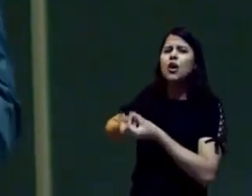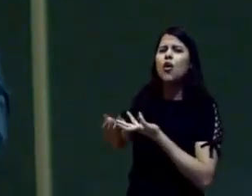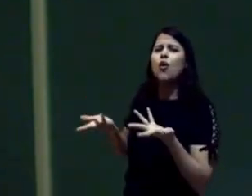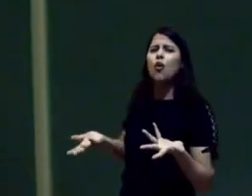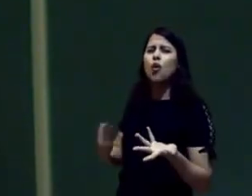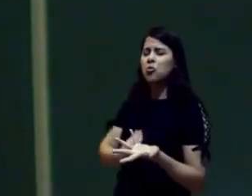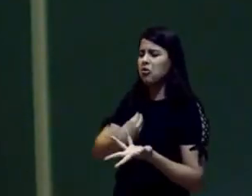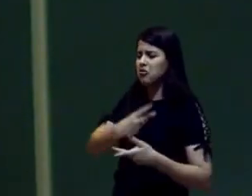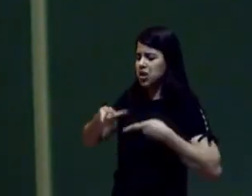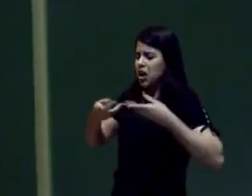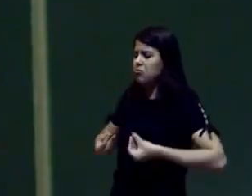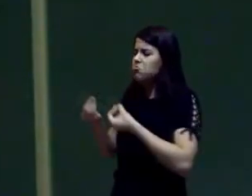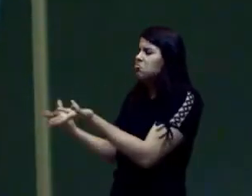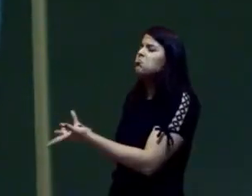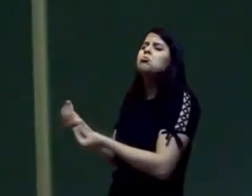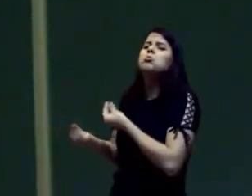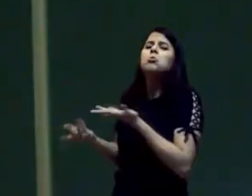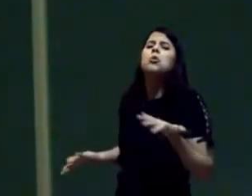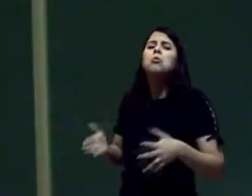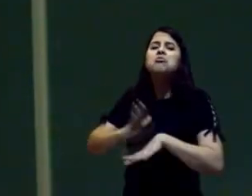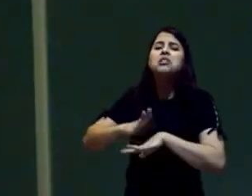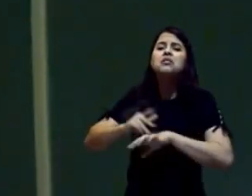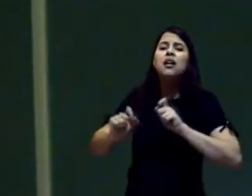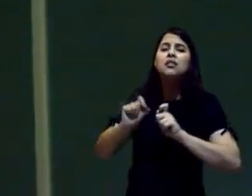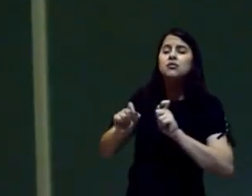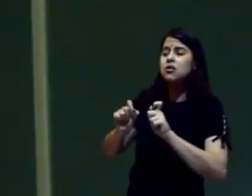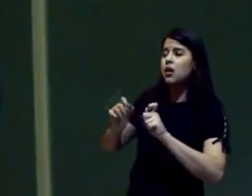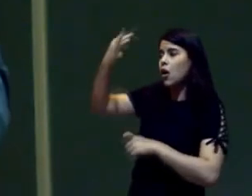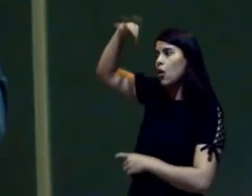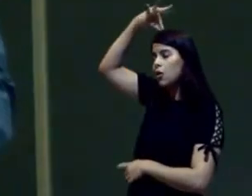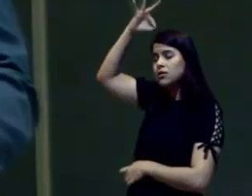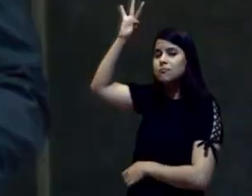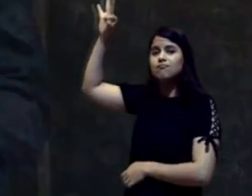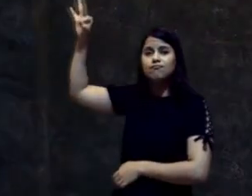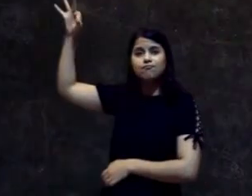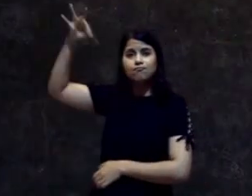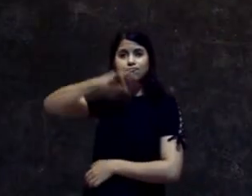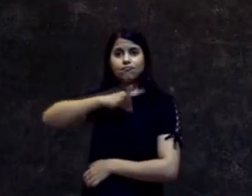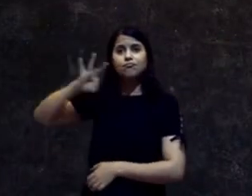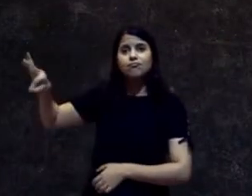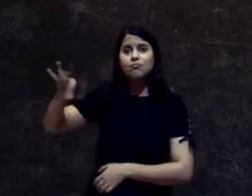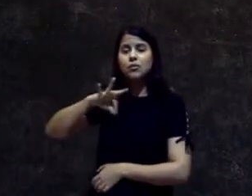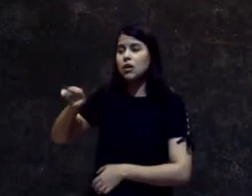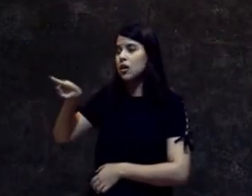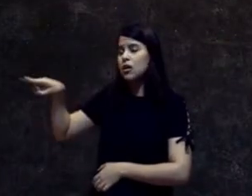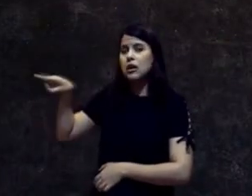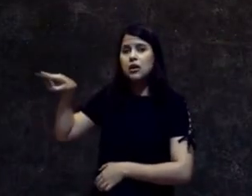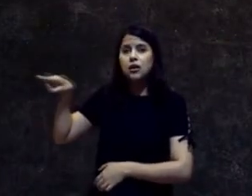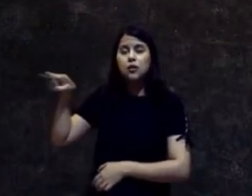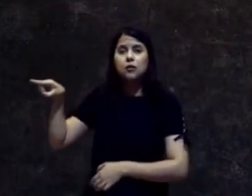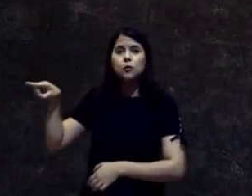Capítulo 1, versículo 14: Timóteo, por meio do Espírito Santo que habita em nós, guarde o bom tesouro que lhe